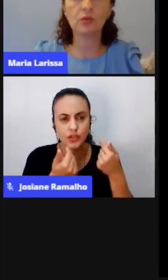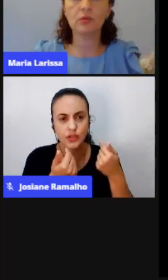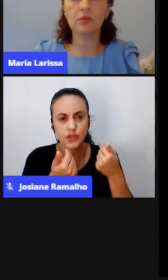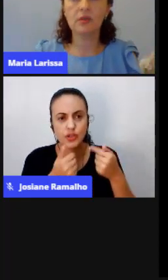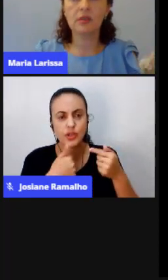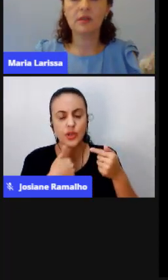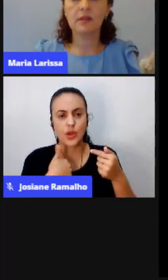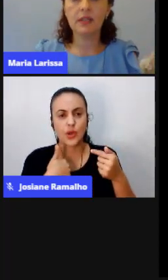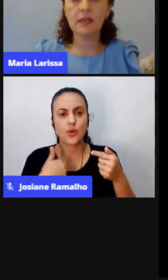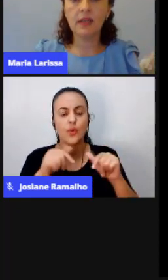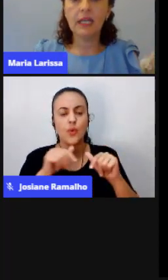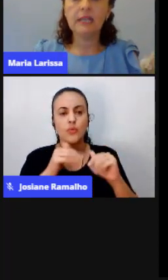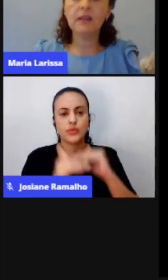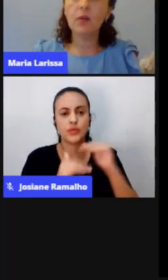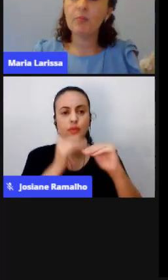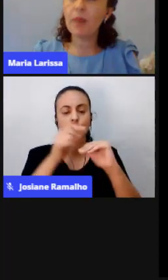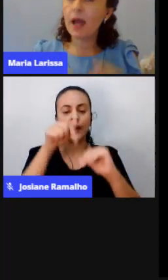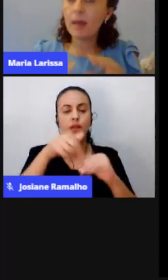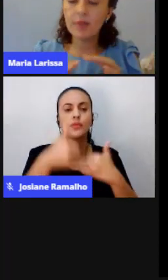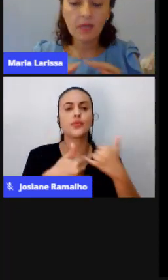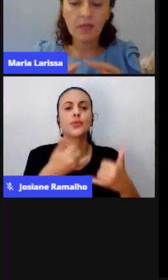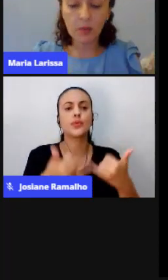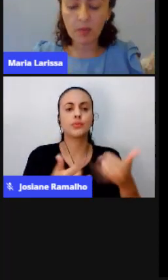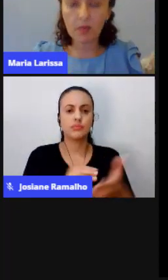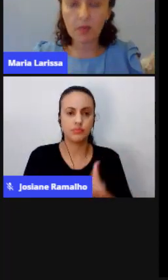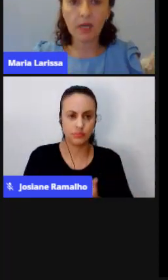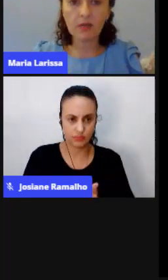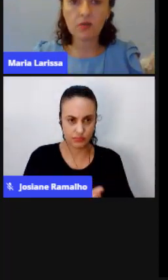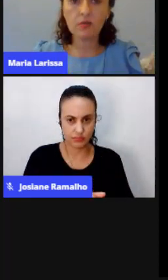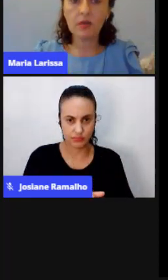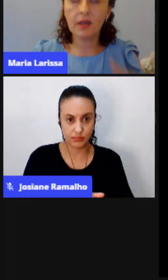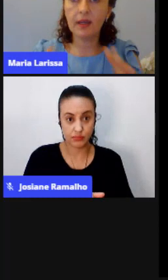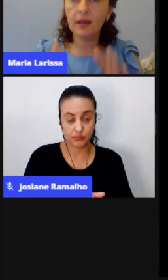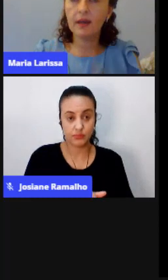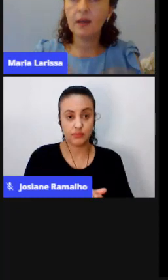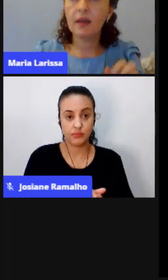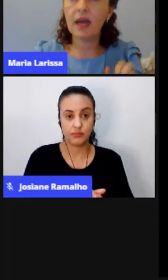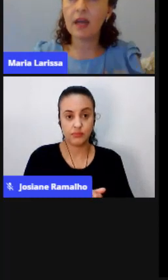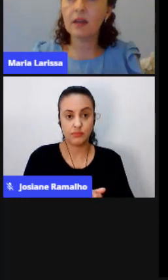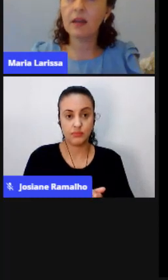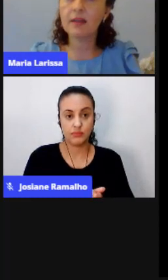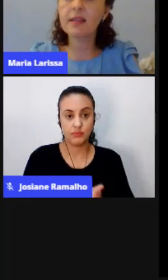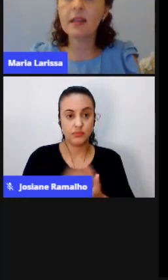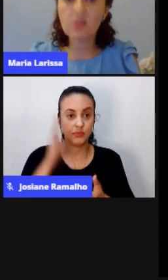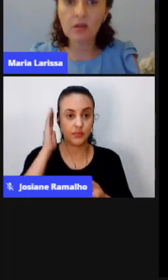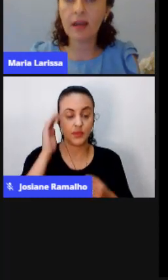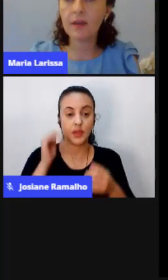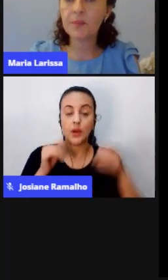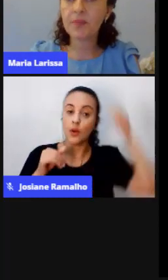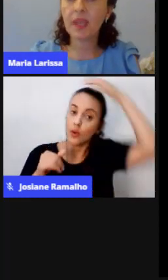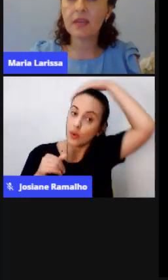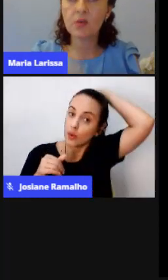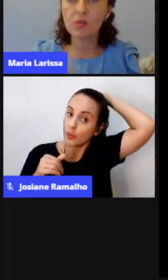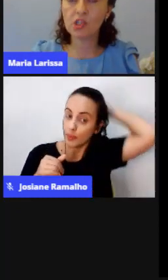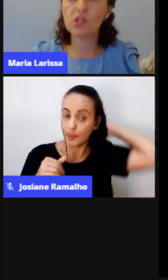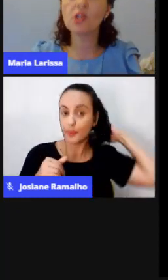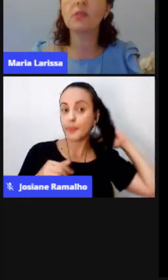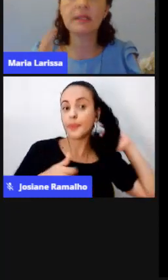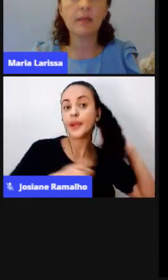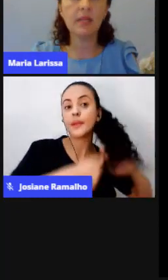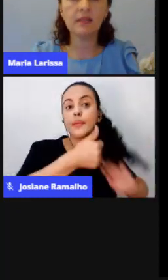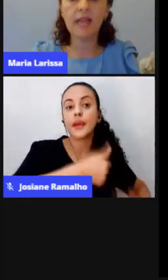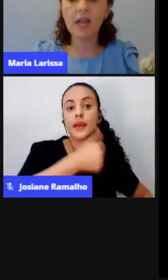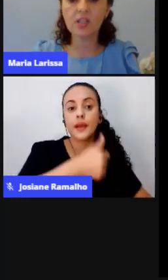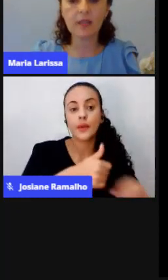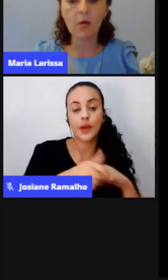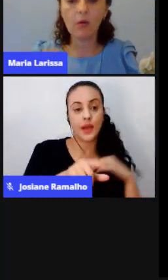naquele jogo? Né? Então, o primeiro passo é selecionar esse